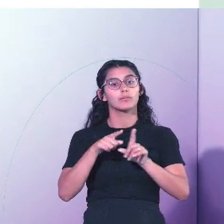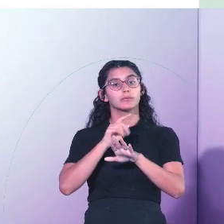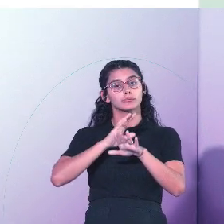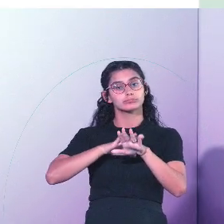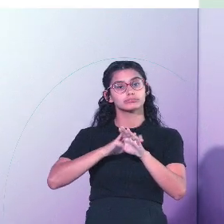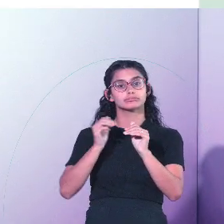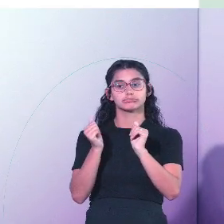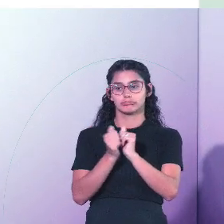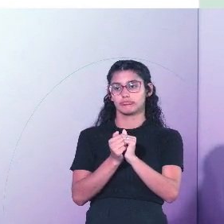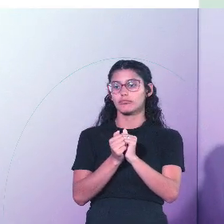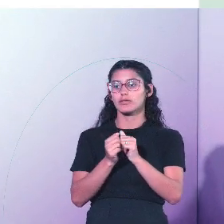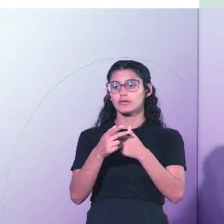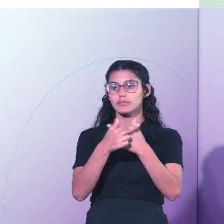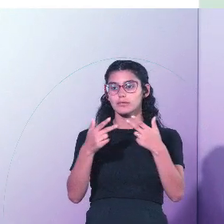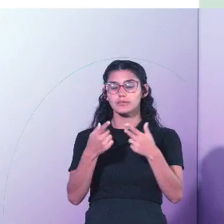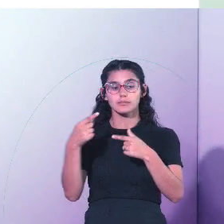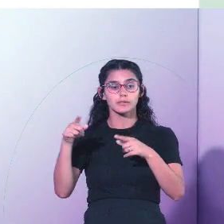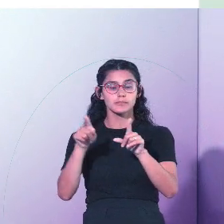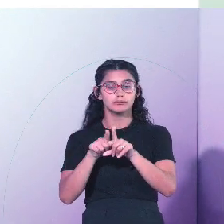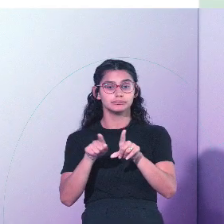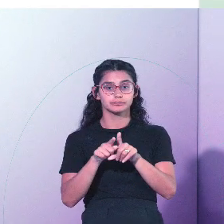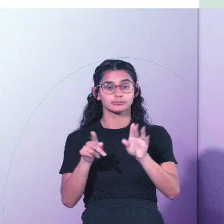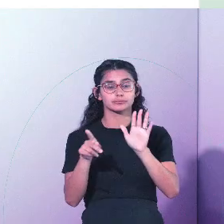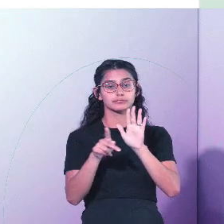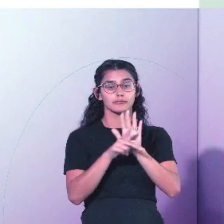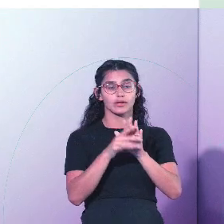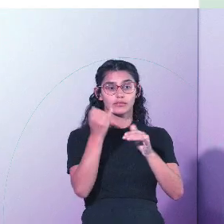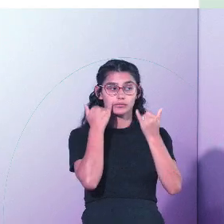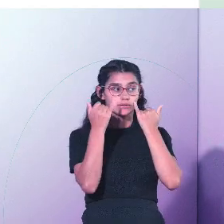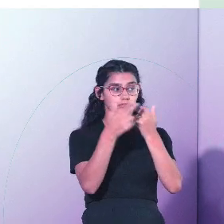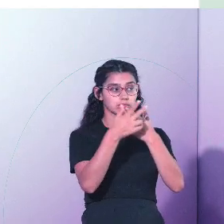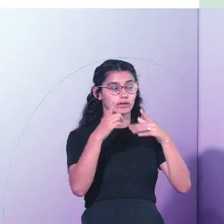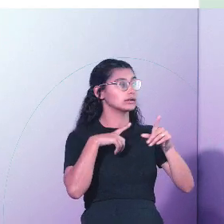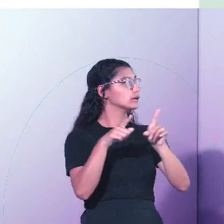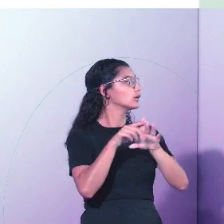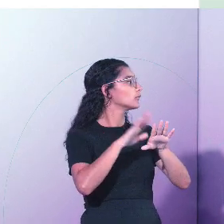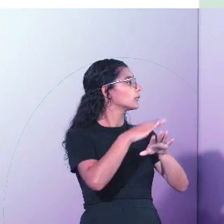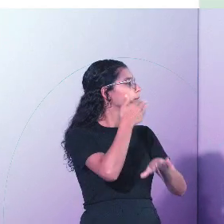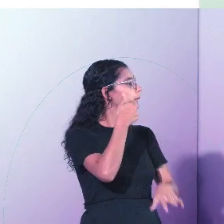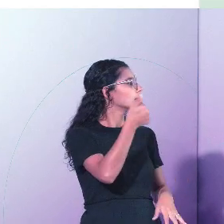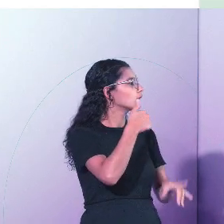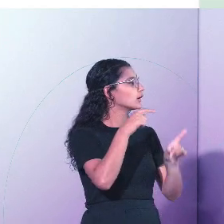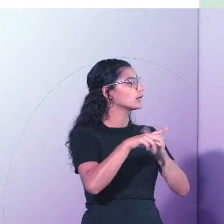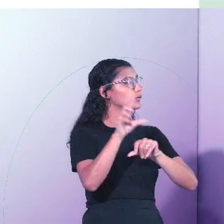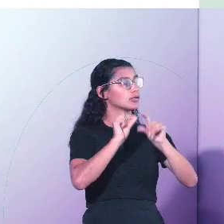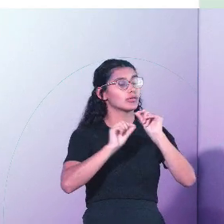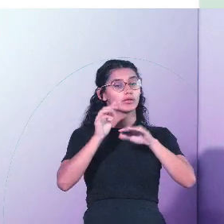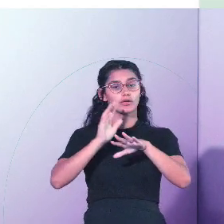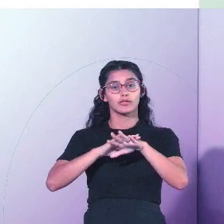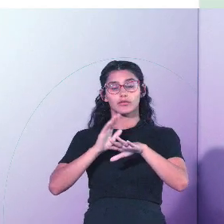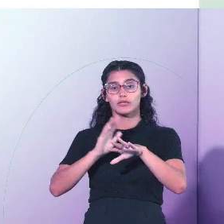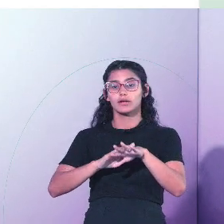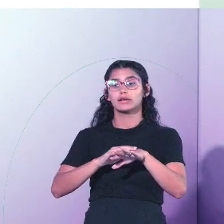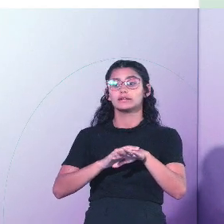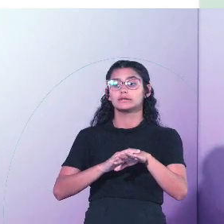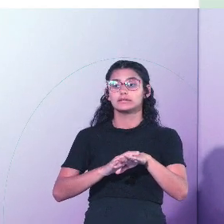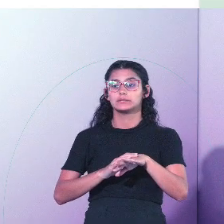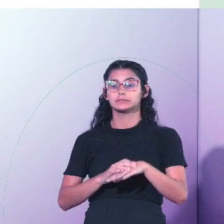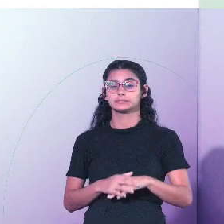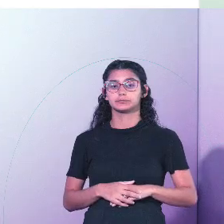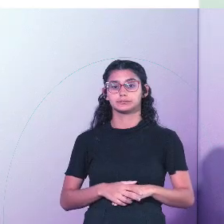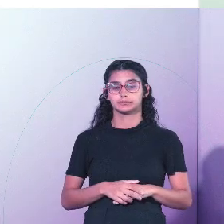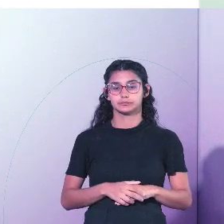essas tendências. E, por último, a ATS oferece informações para melhorar a tomada de decisões. Então, a ATS em si